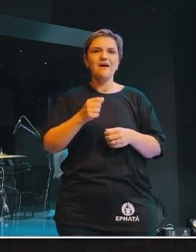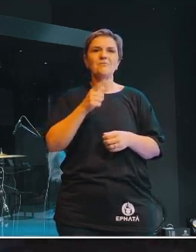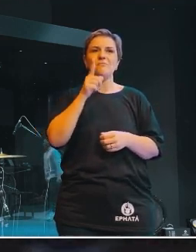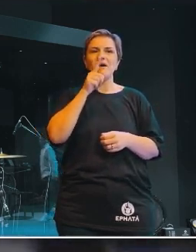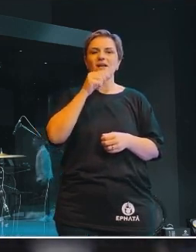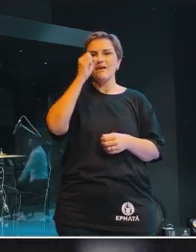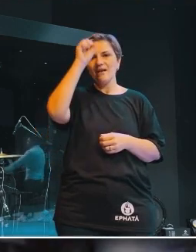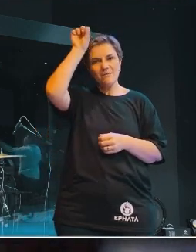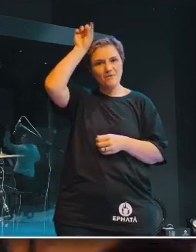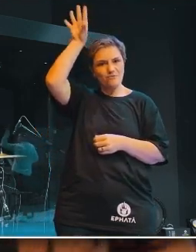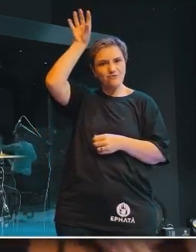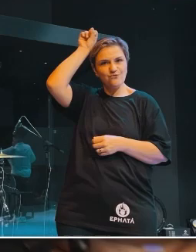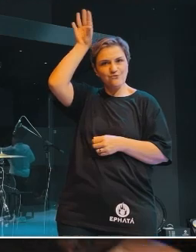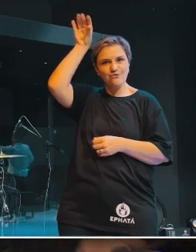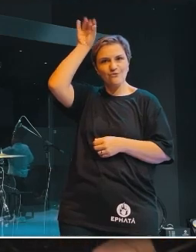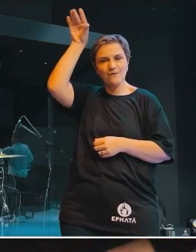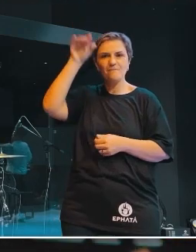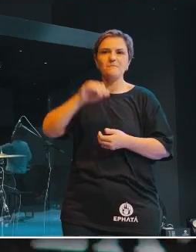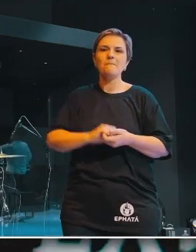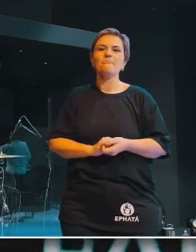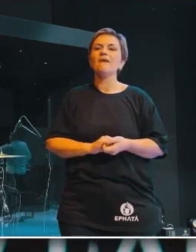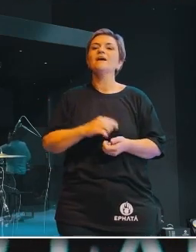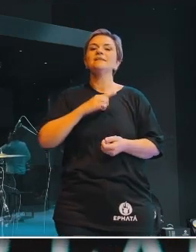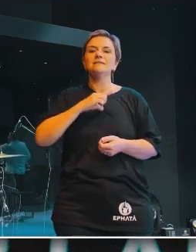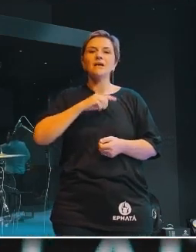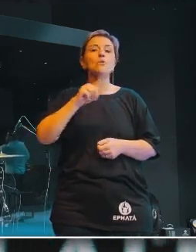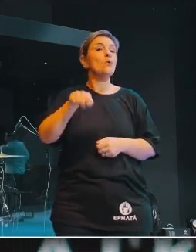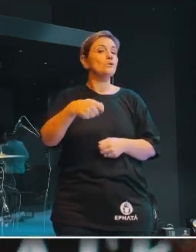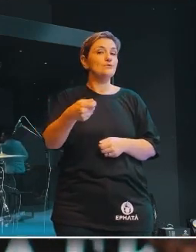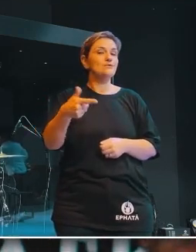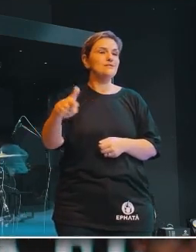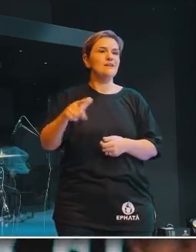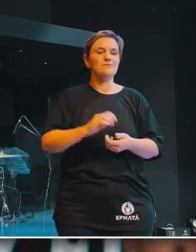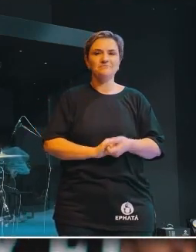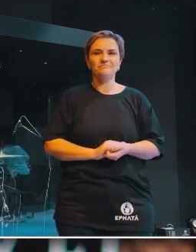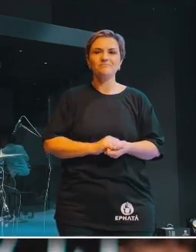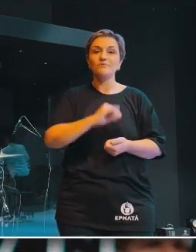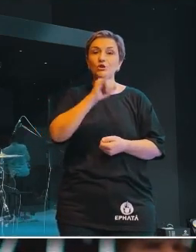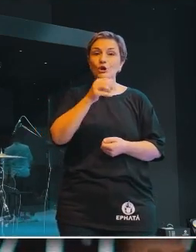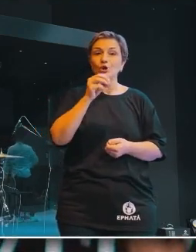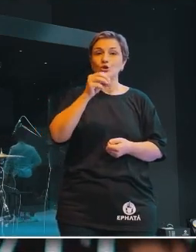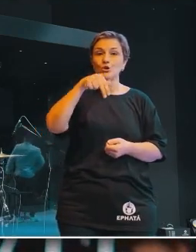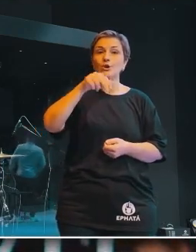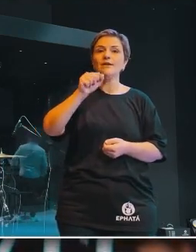da desobediência, é você que é repreendido por ela.